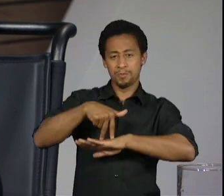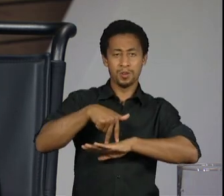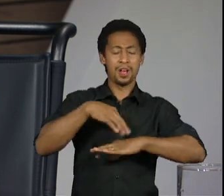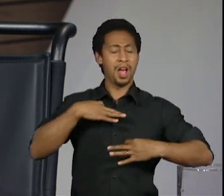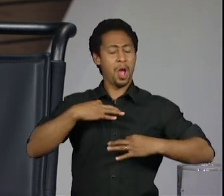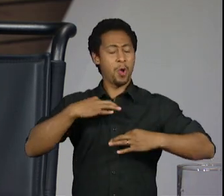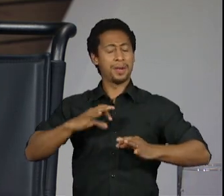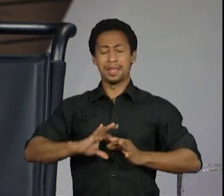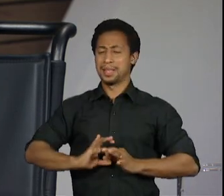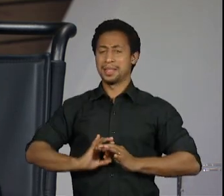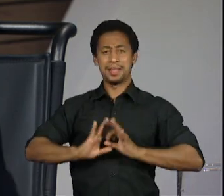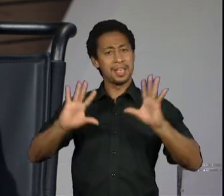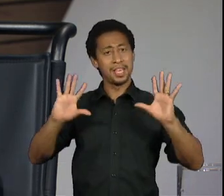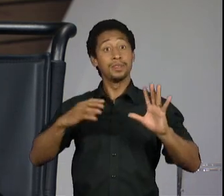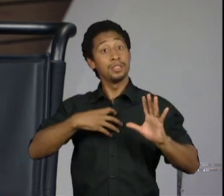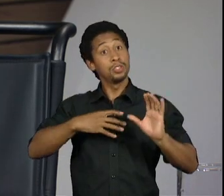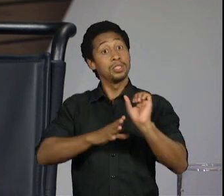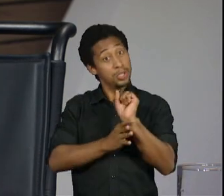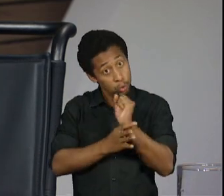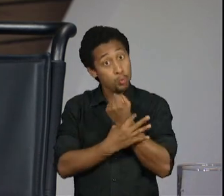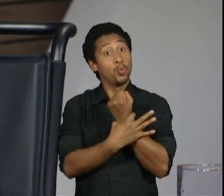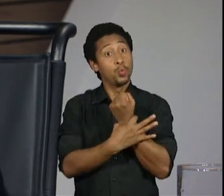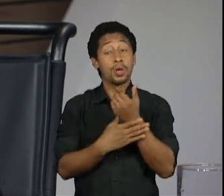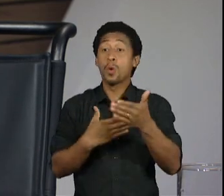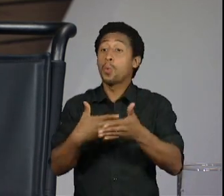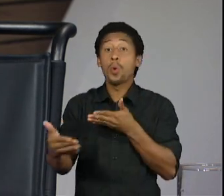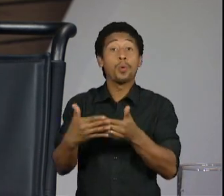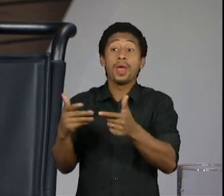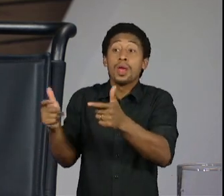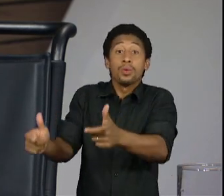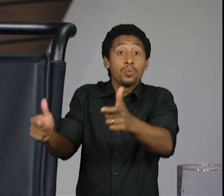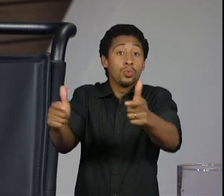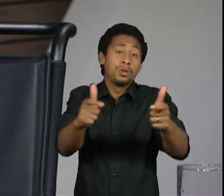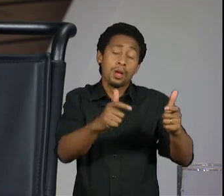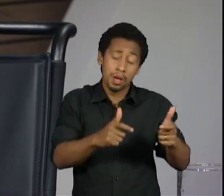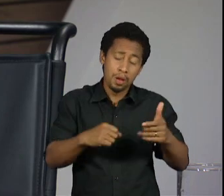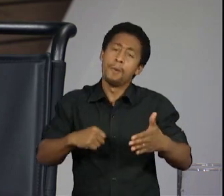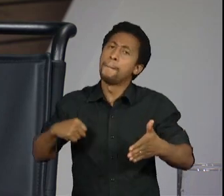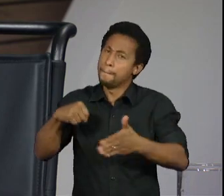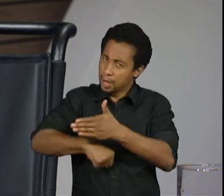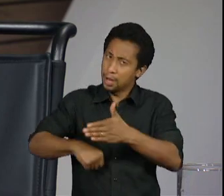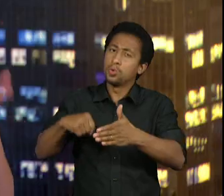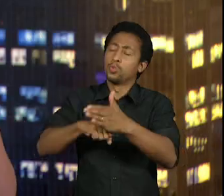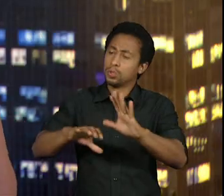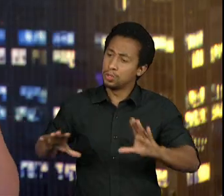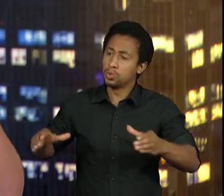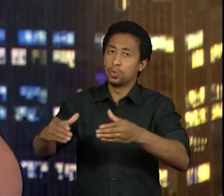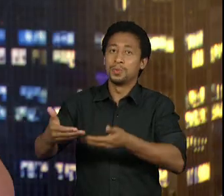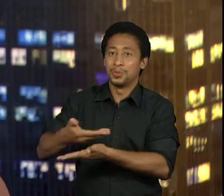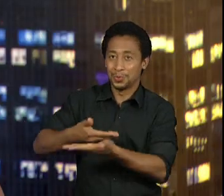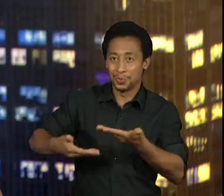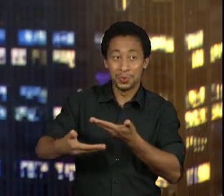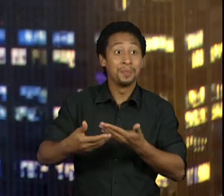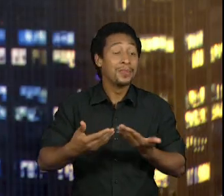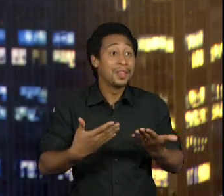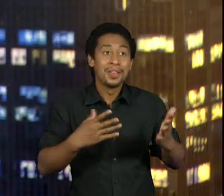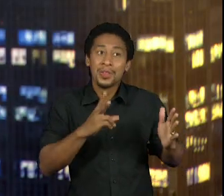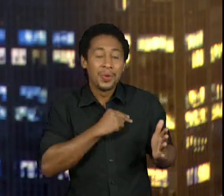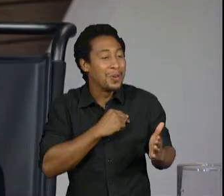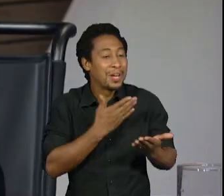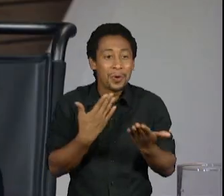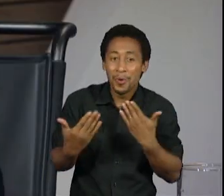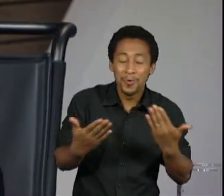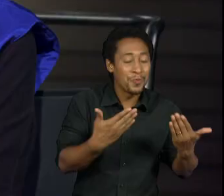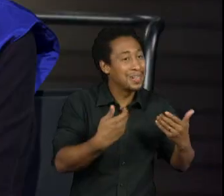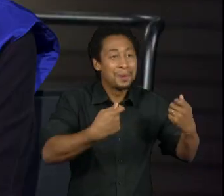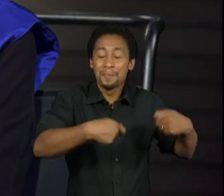quer, poder se sentir segura em qualquer ambiente. É uma luta política mesmo, coletiva. Nossa conversa iria longe aqui, estamos chegando ao